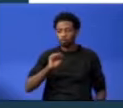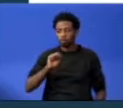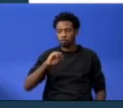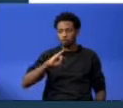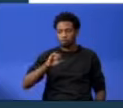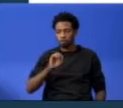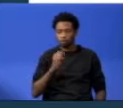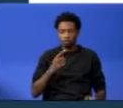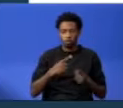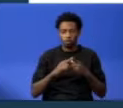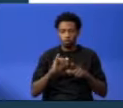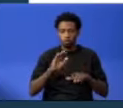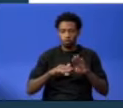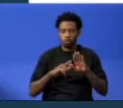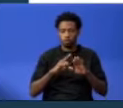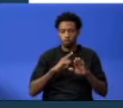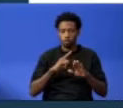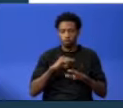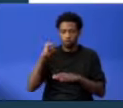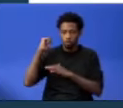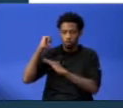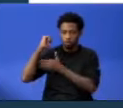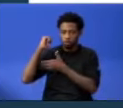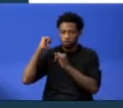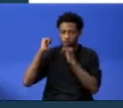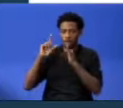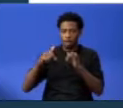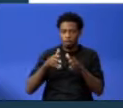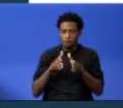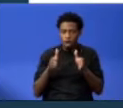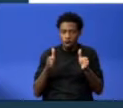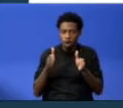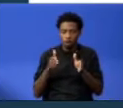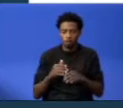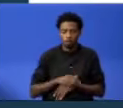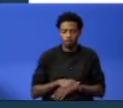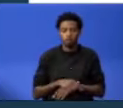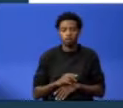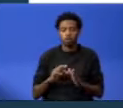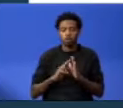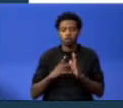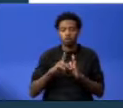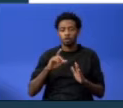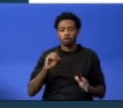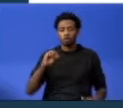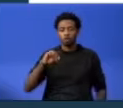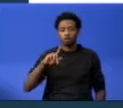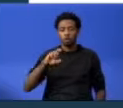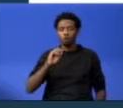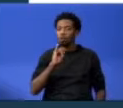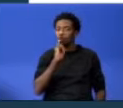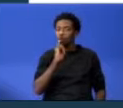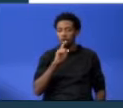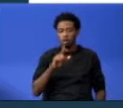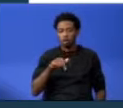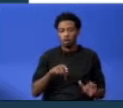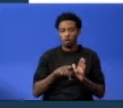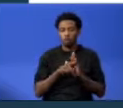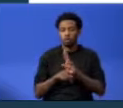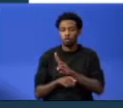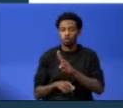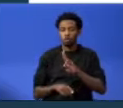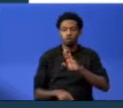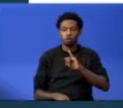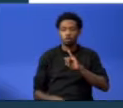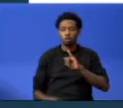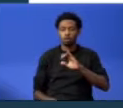um comprimento que é maior do que a sua largura, representa um músculo longo. Tá? Então, um exemplo disso é o próprio bíceps